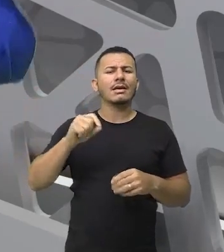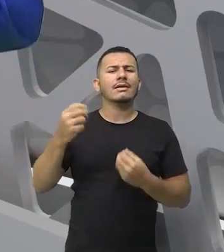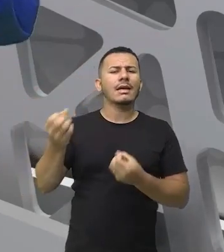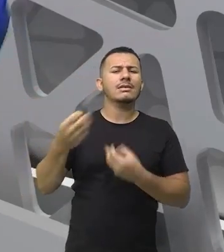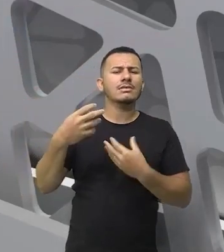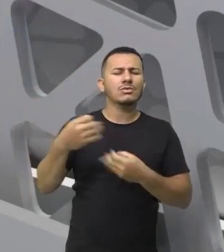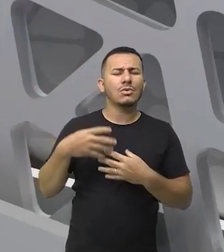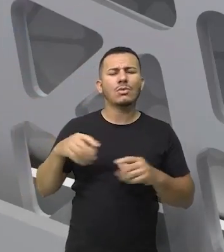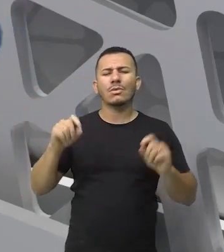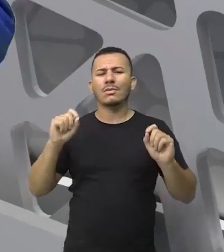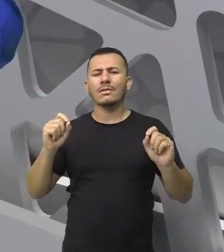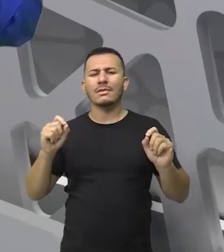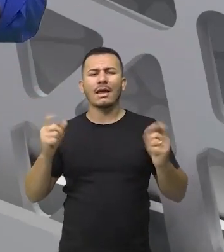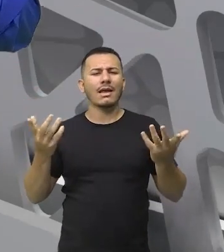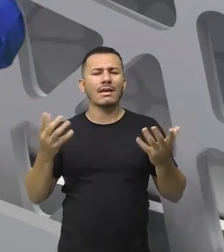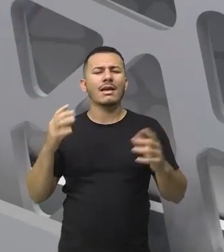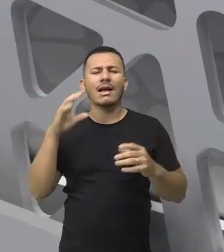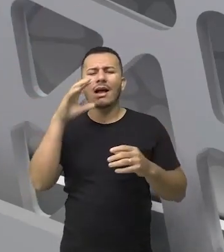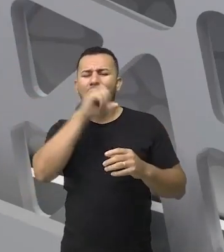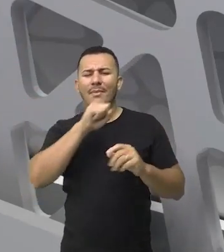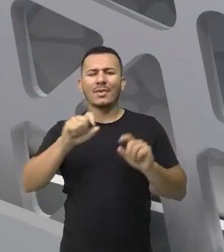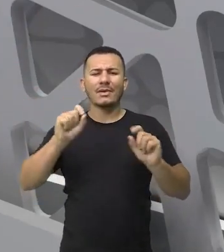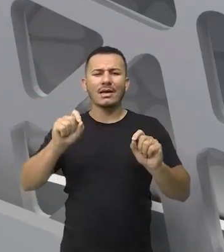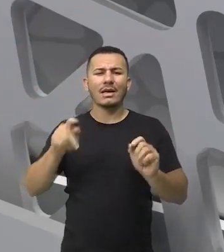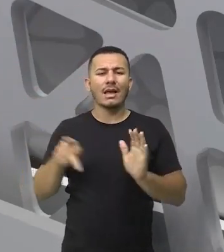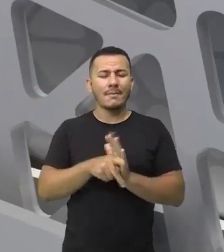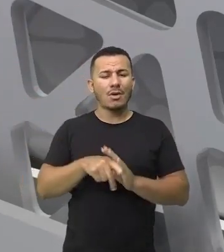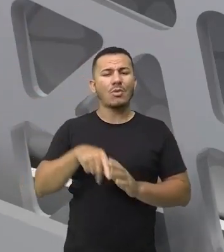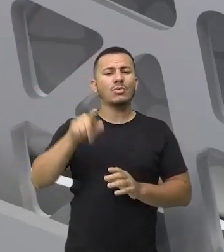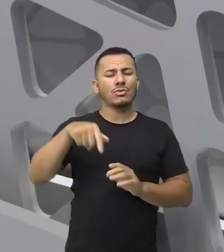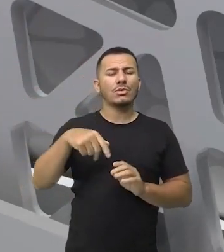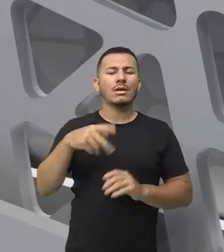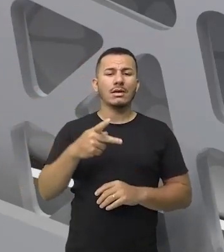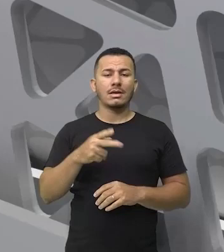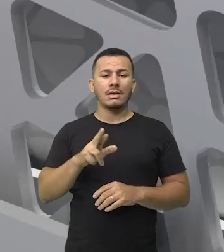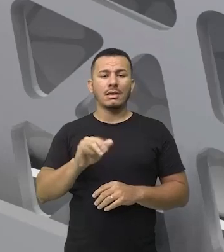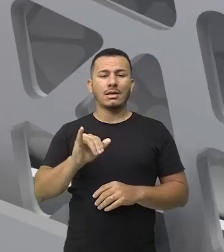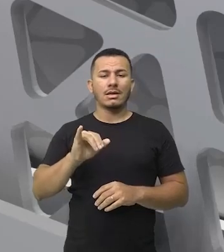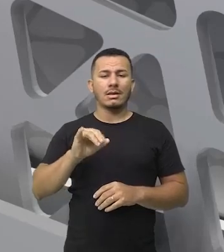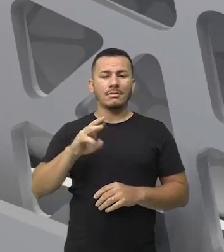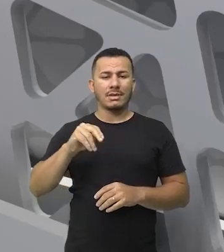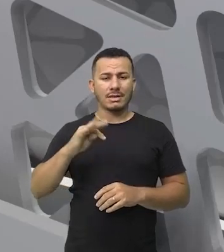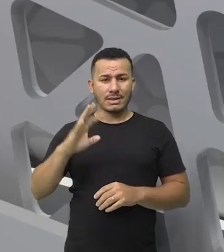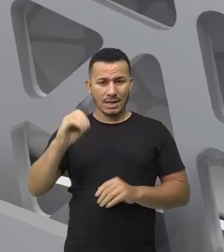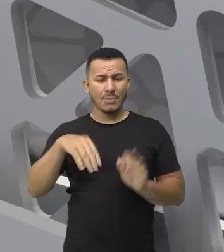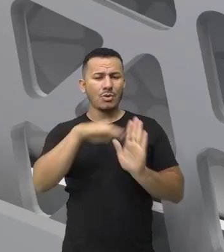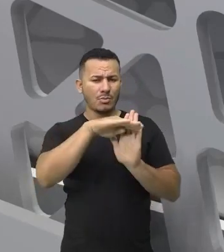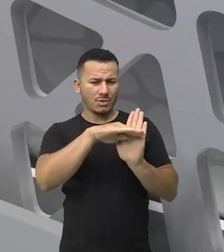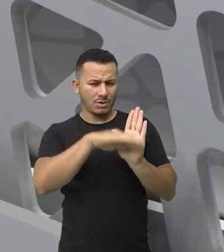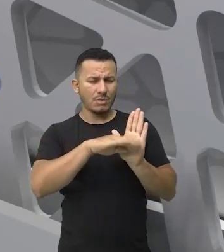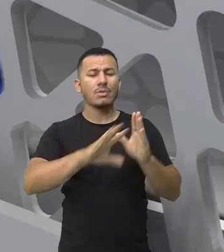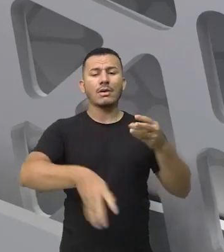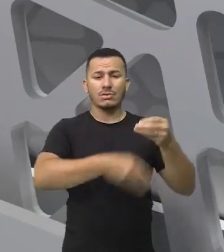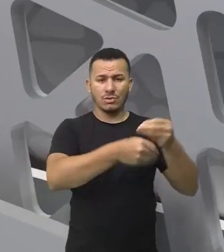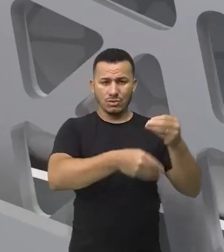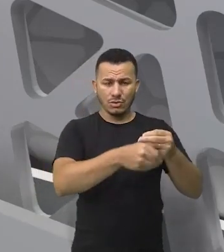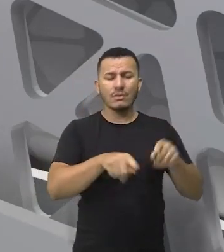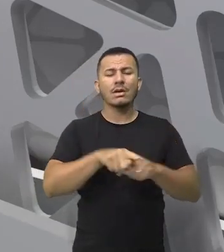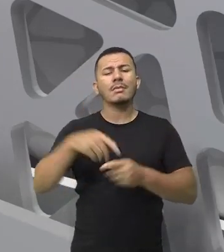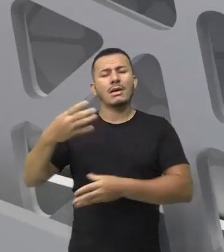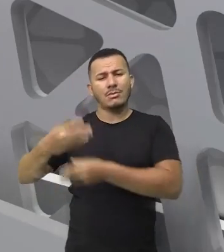Olha, isso tudo, quem nos deu essa chance desse pensamento rápido foram os princípios.